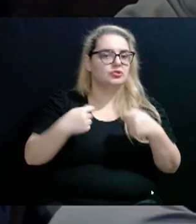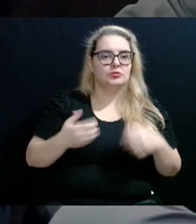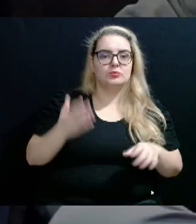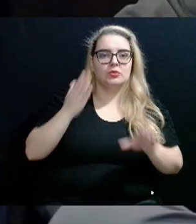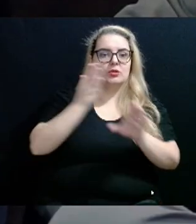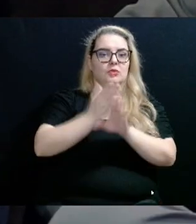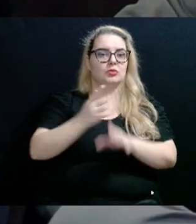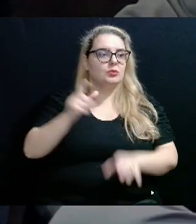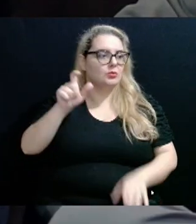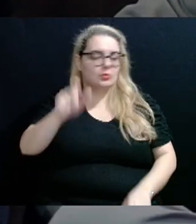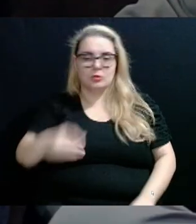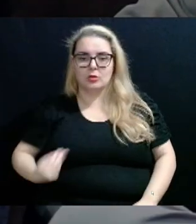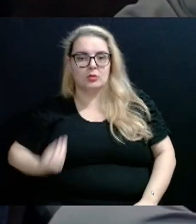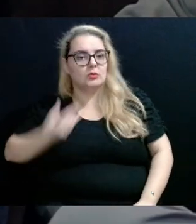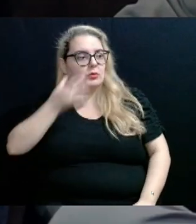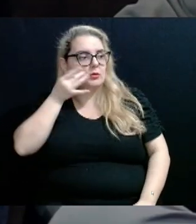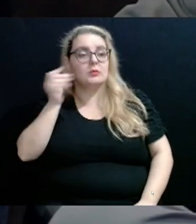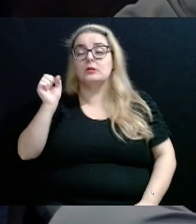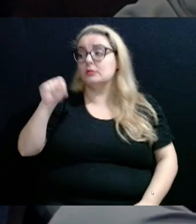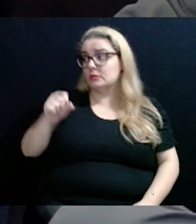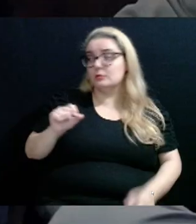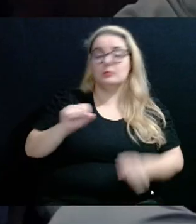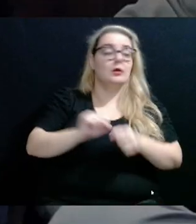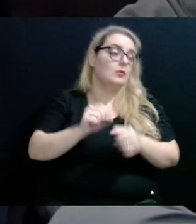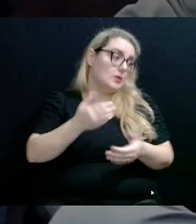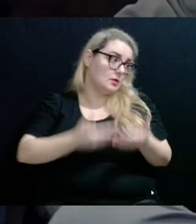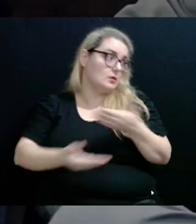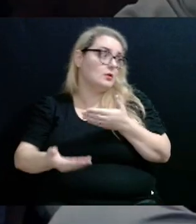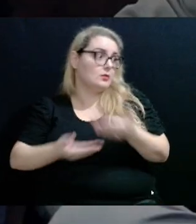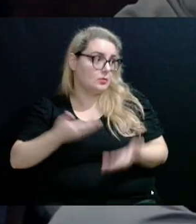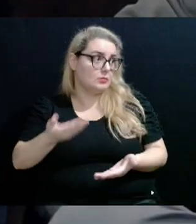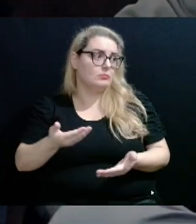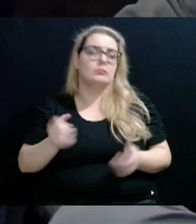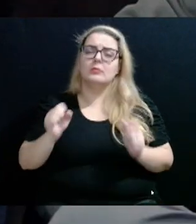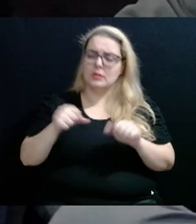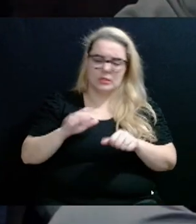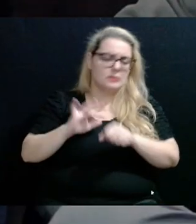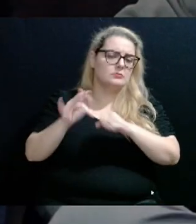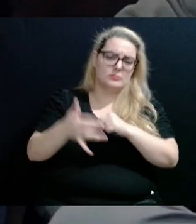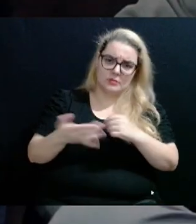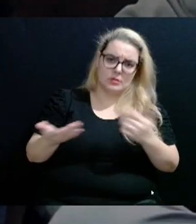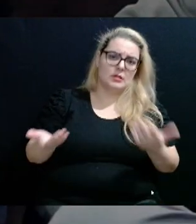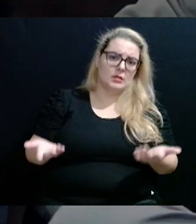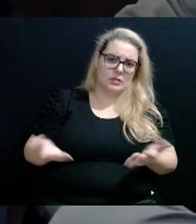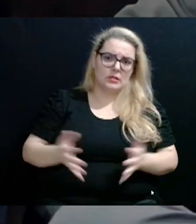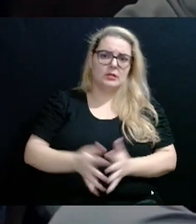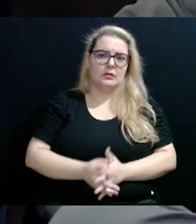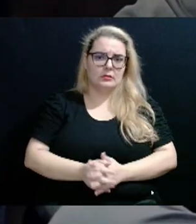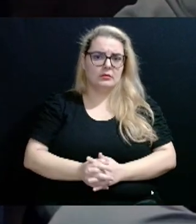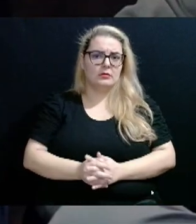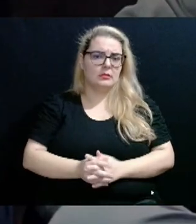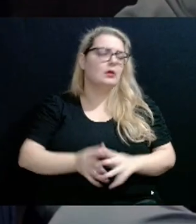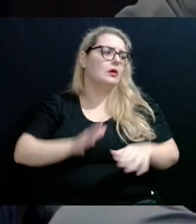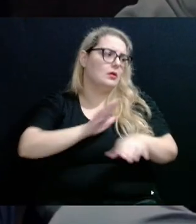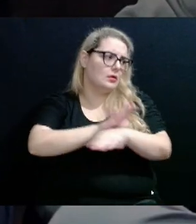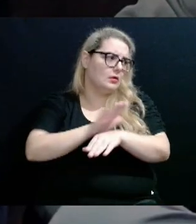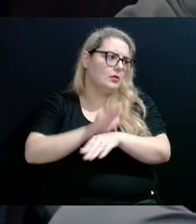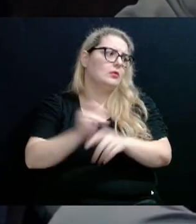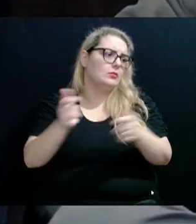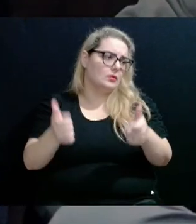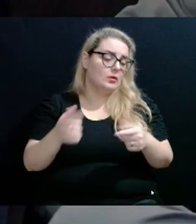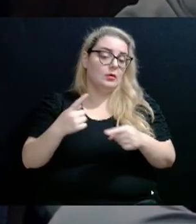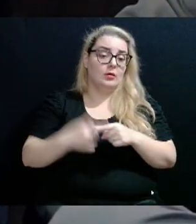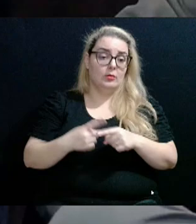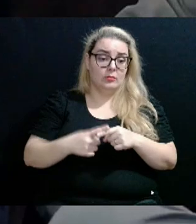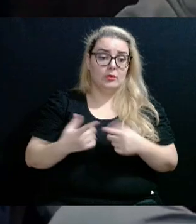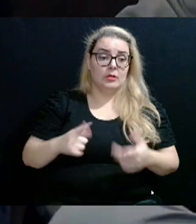fazer a troca. Mas sim, redes sociais elas acabam auxiliando bastante, né? porque você tem acesso ao WhatsApp, Uhum.